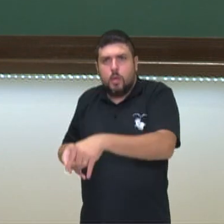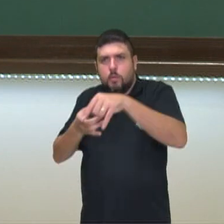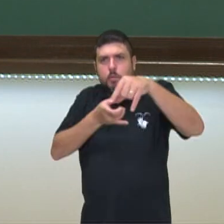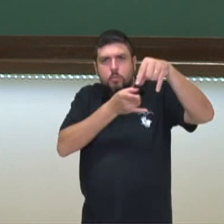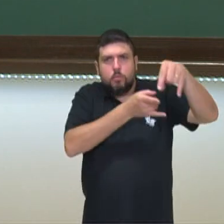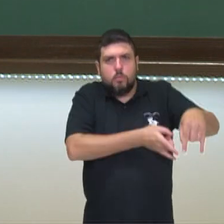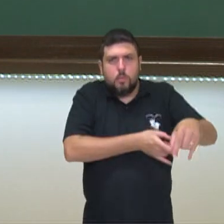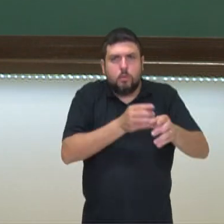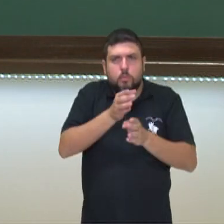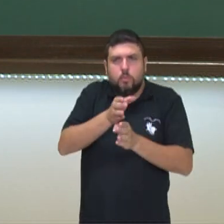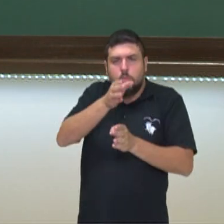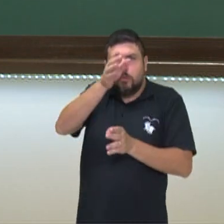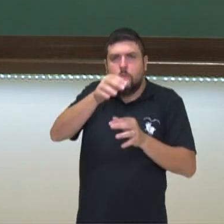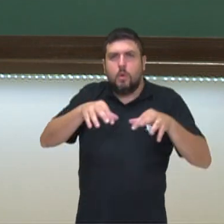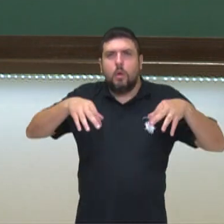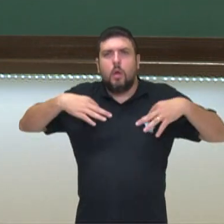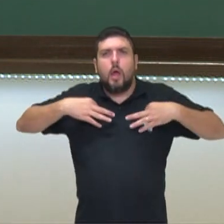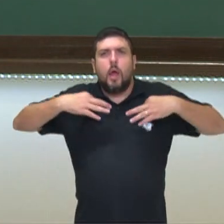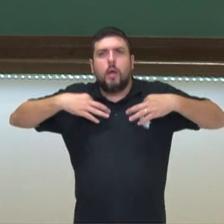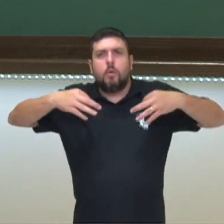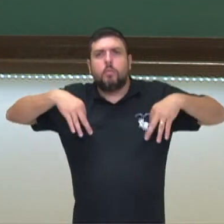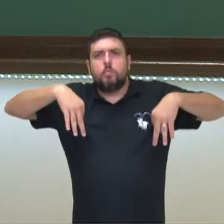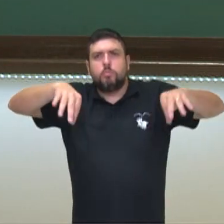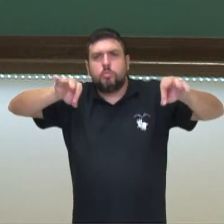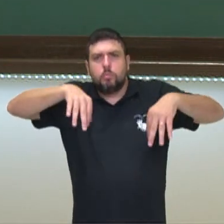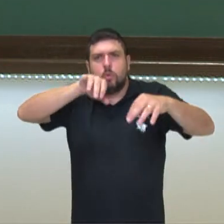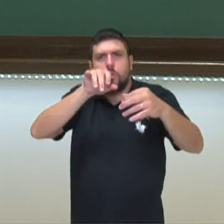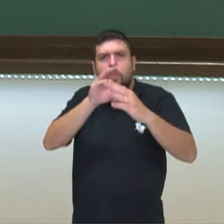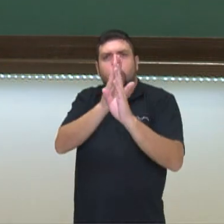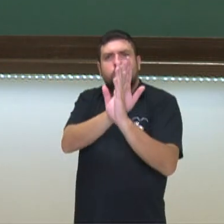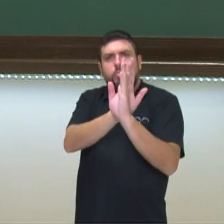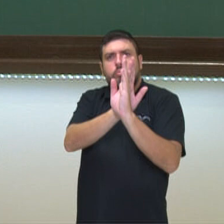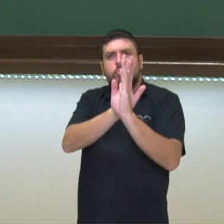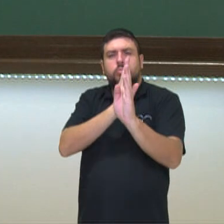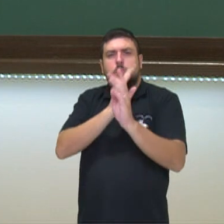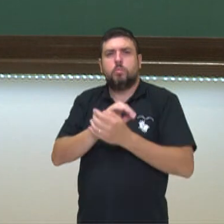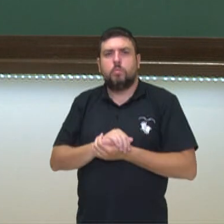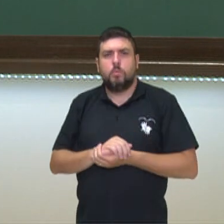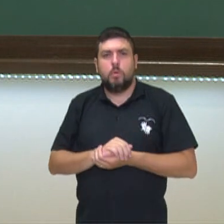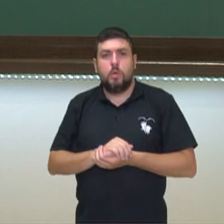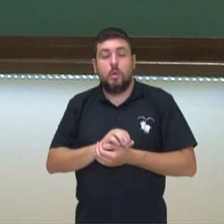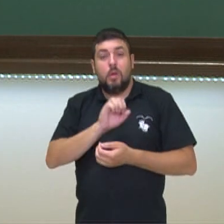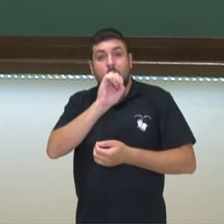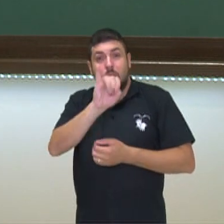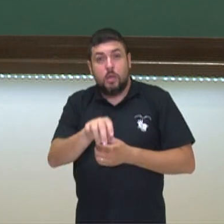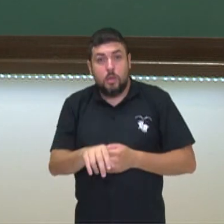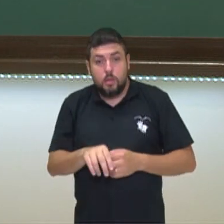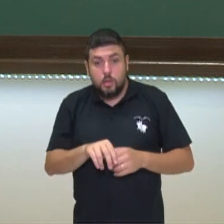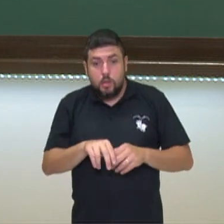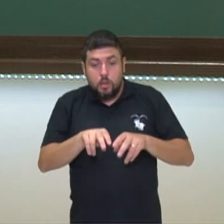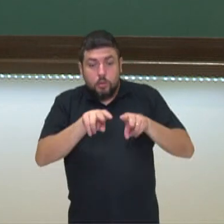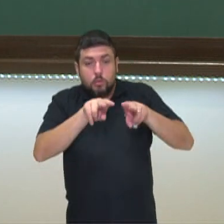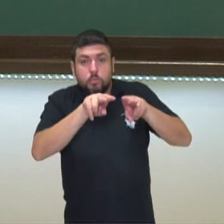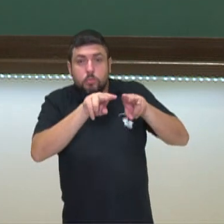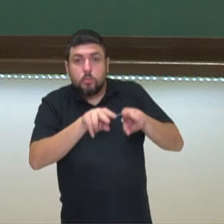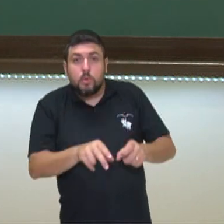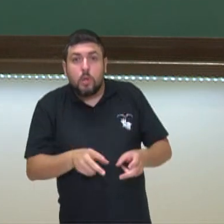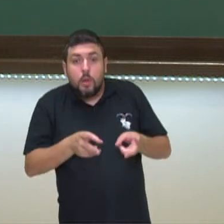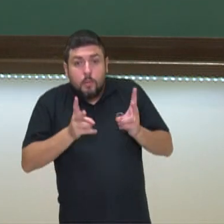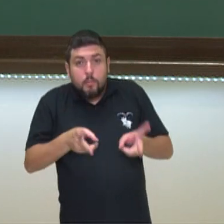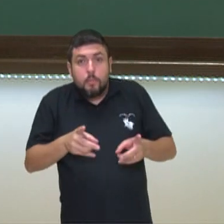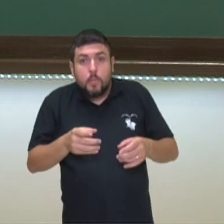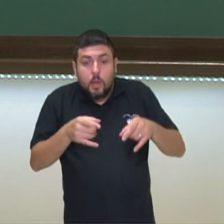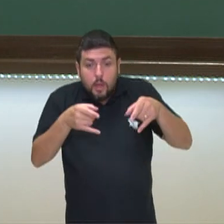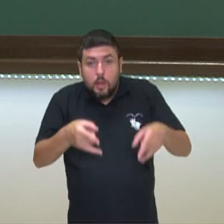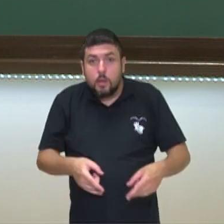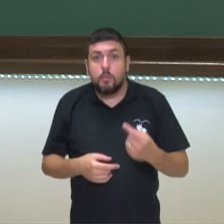de Covid e uma pessoa não infectada, as 2 pessoas devem usar a mesma cama? Tem alternativa? Também tem.